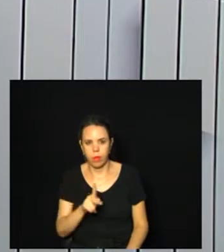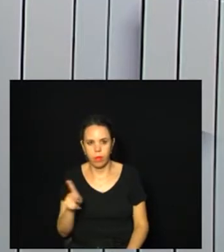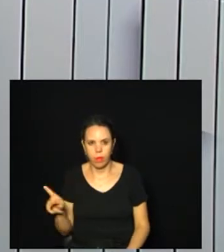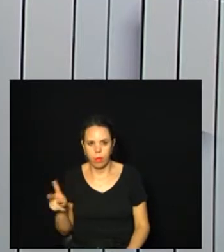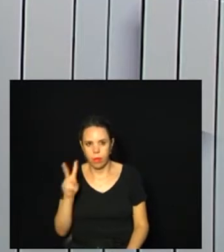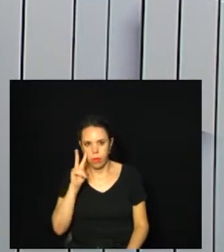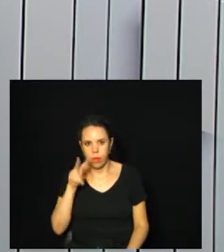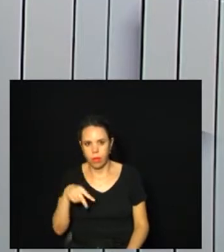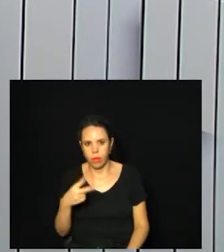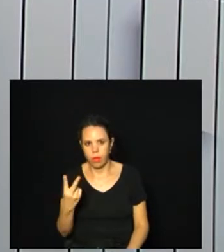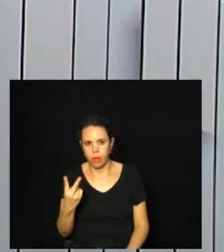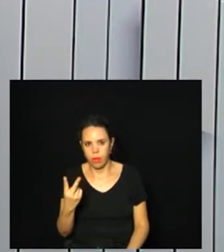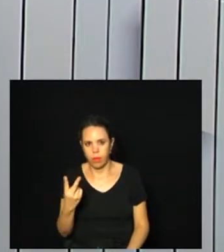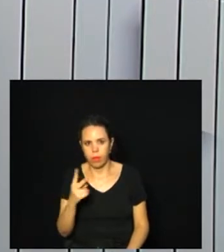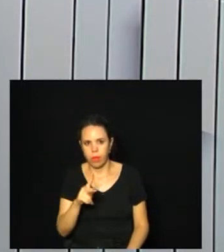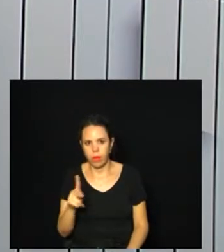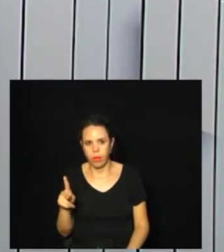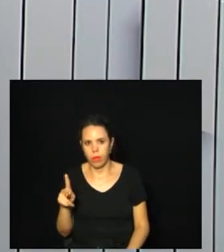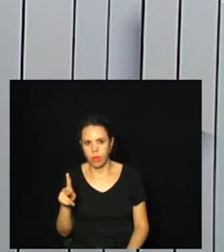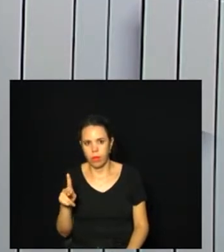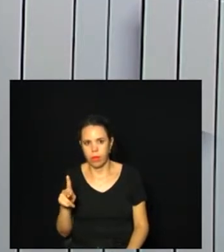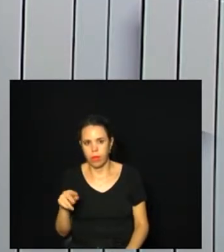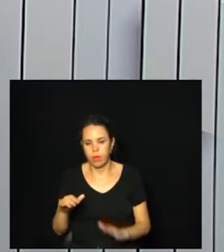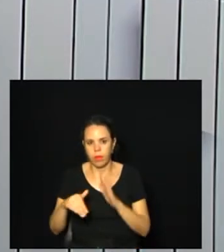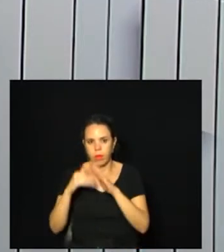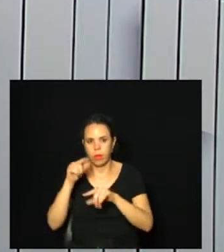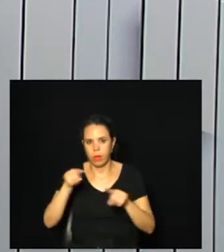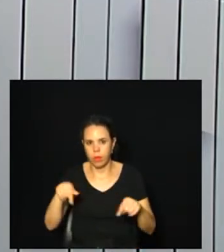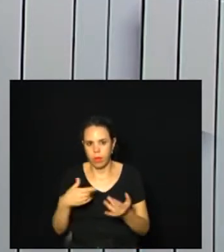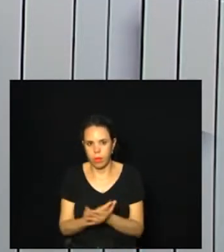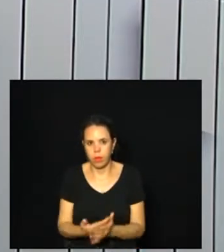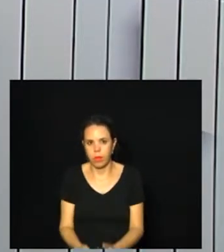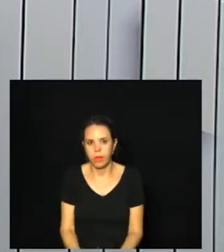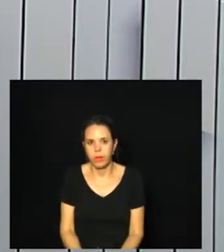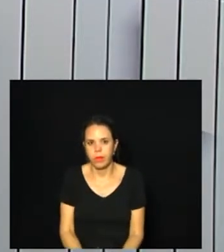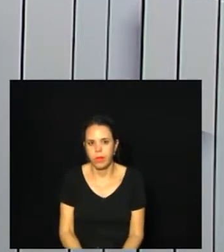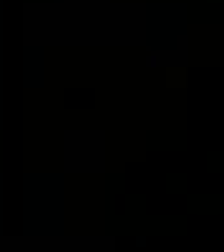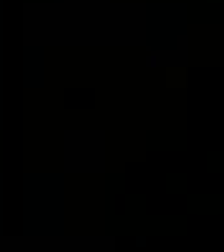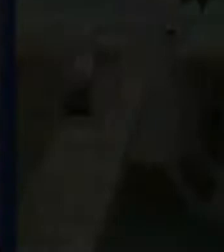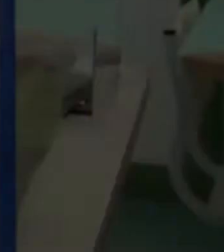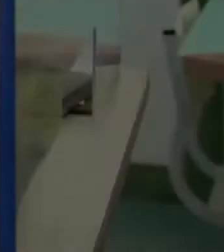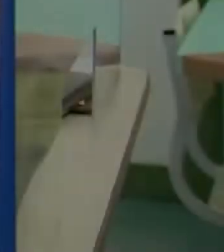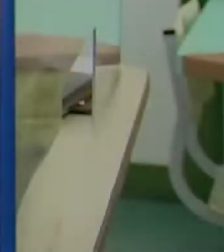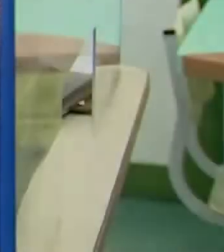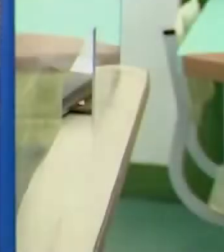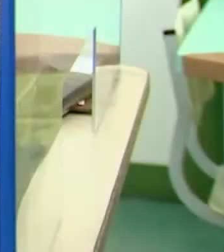Leite, 2 professores que vão além da sala de aula.